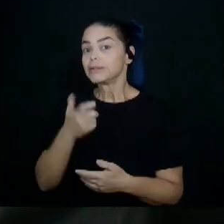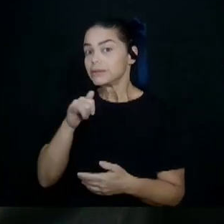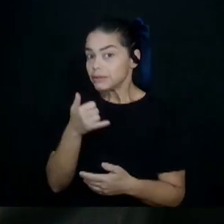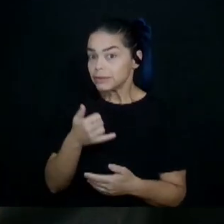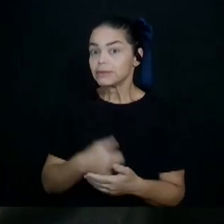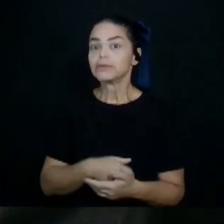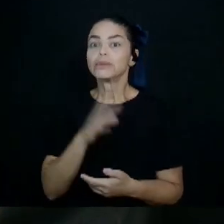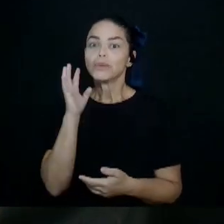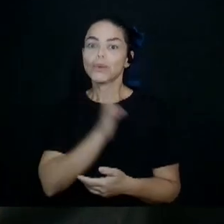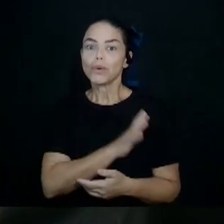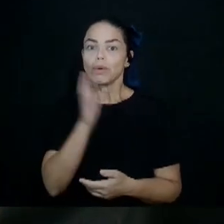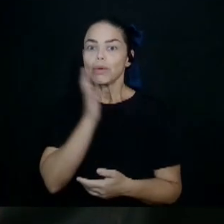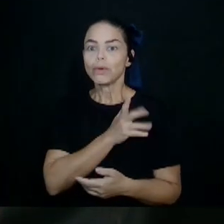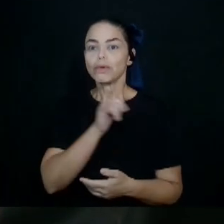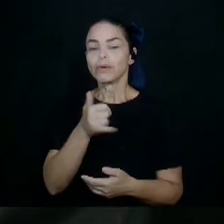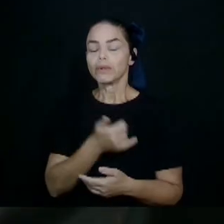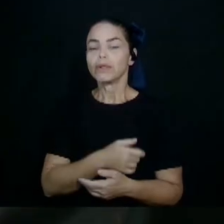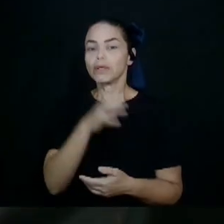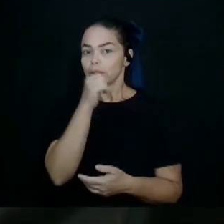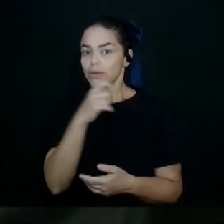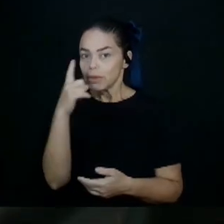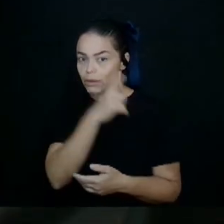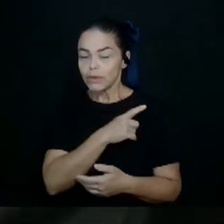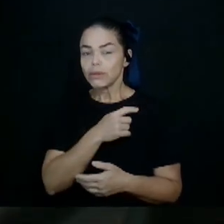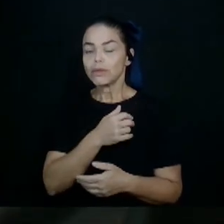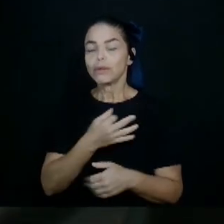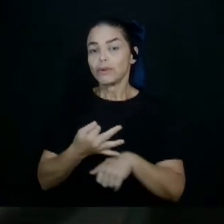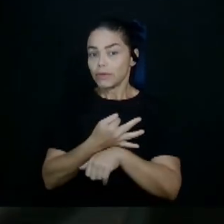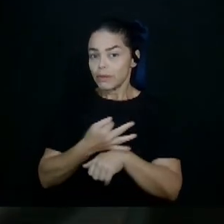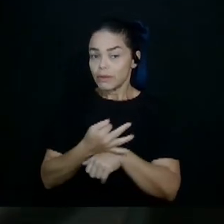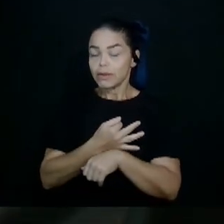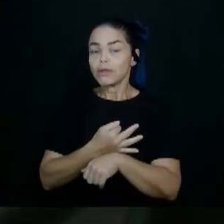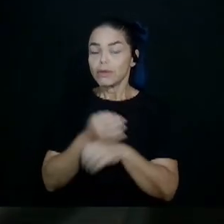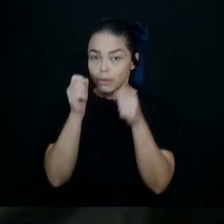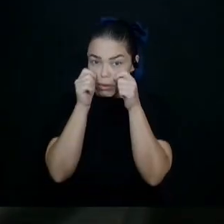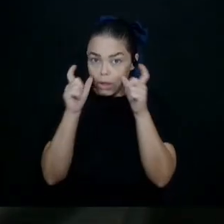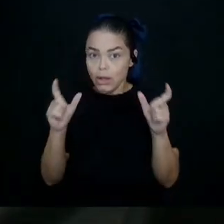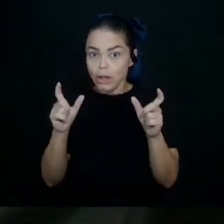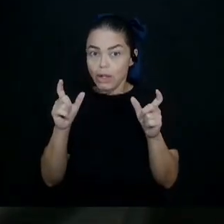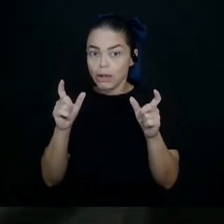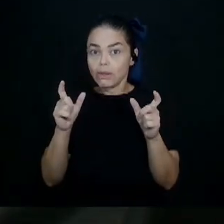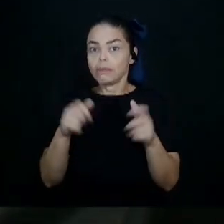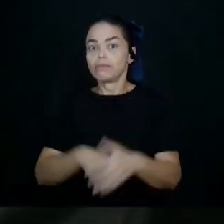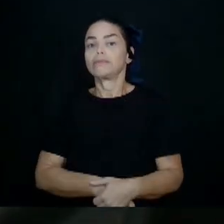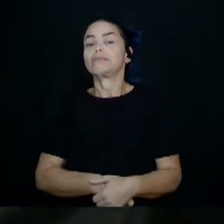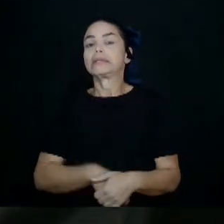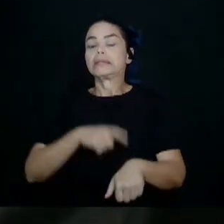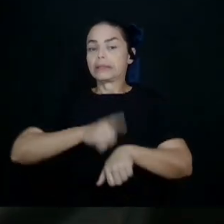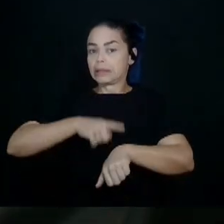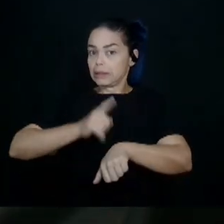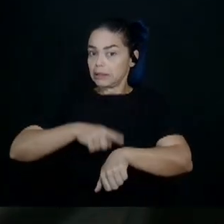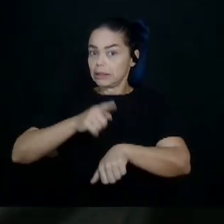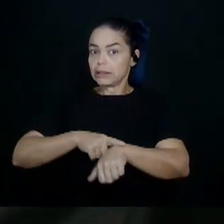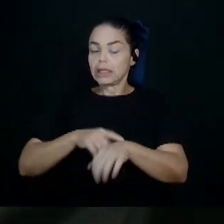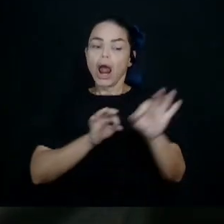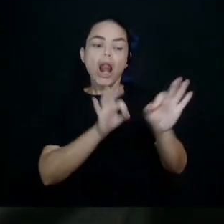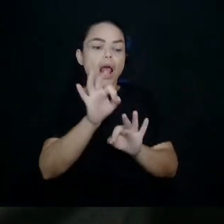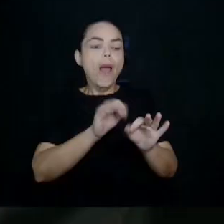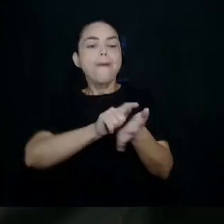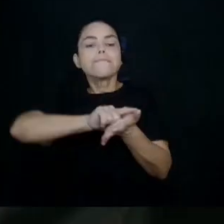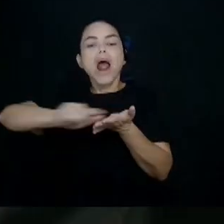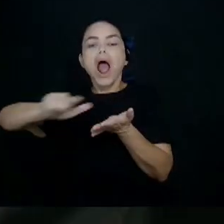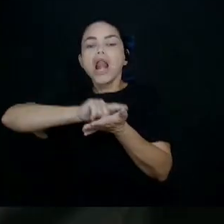legal. Aproveita que é final de semana que vai ter feriado prolongado. Presta atenção nesse programa e de repente é o momento de você fazer aquela